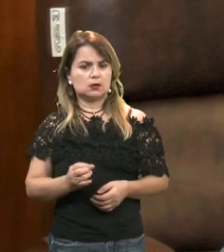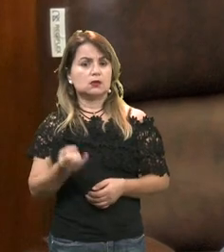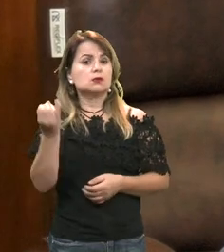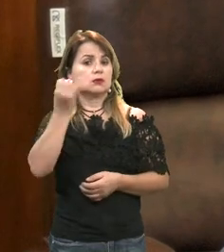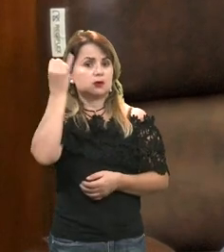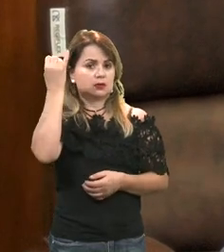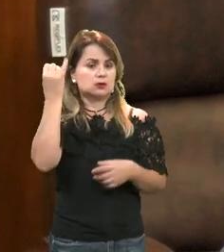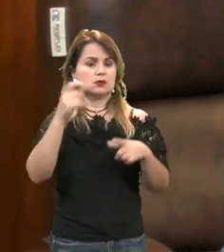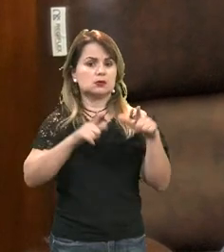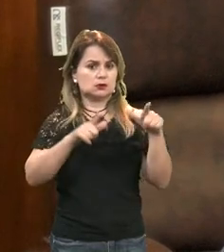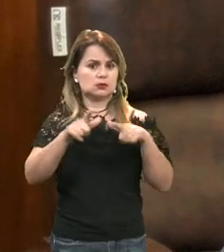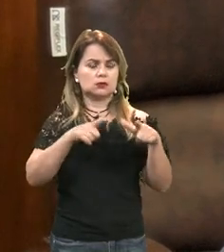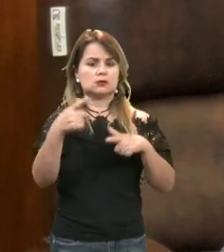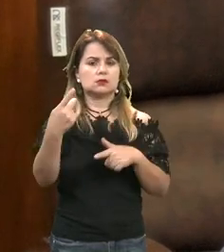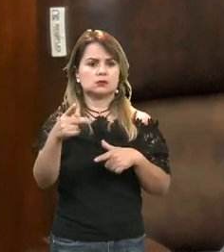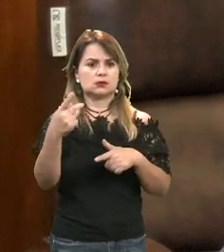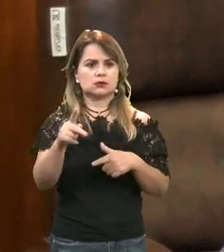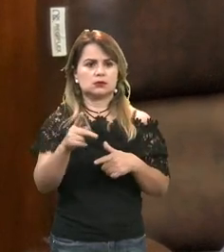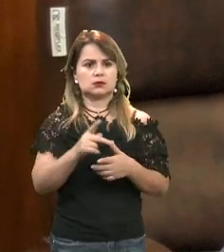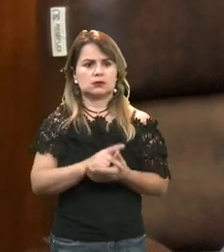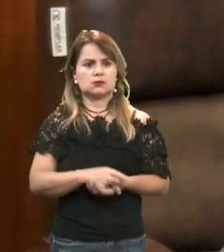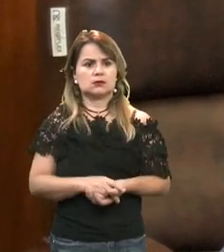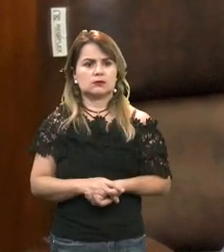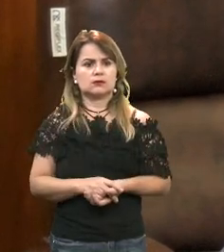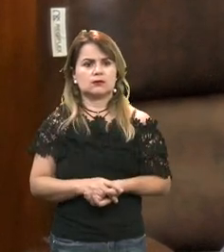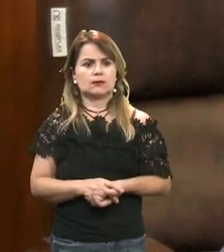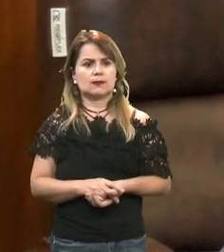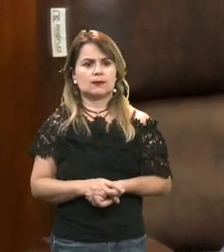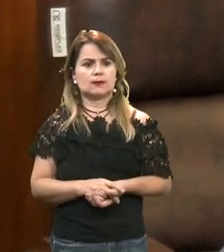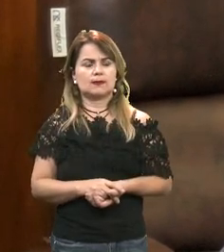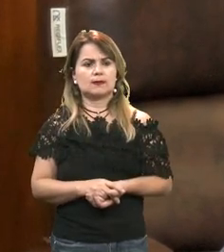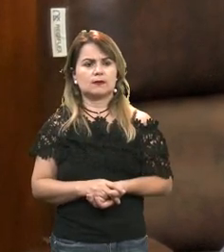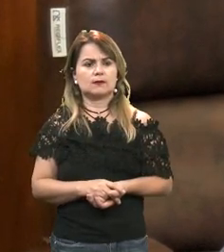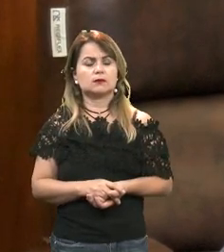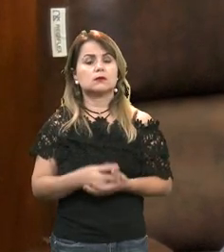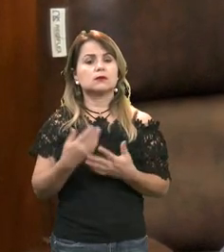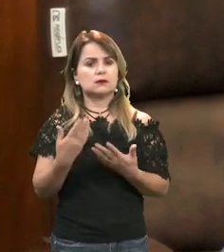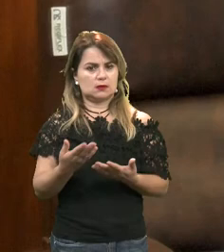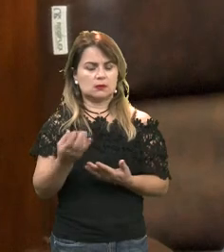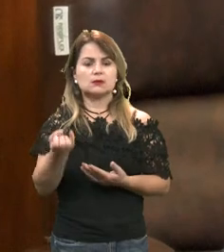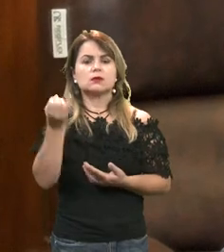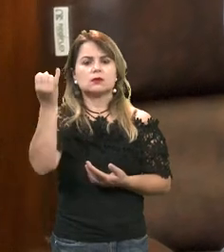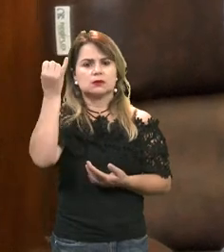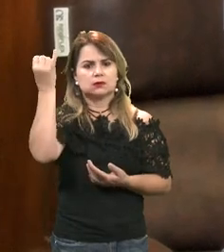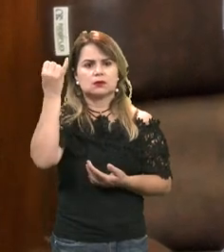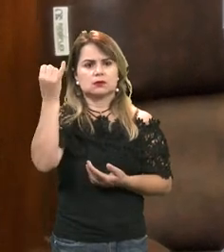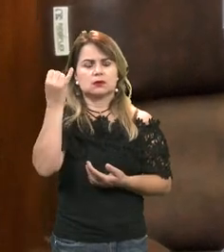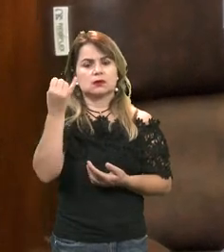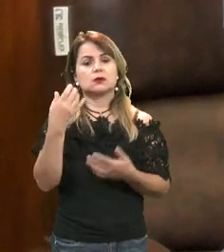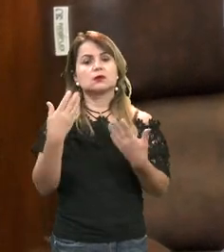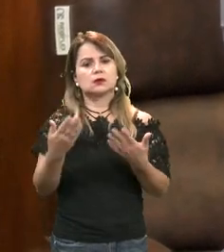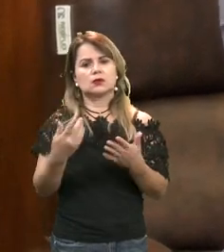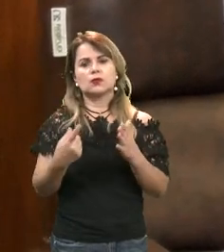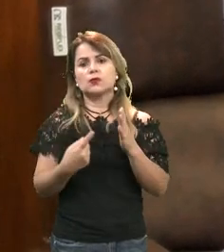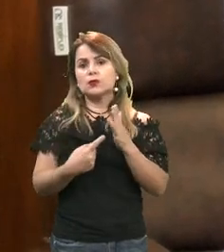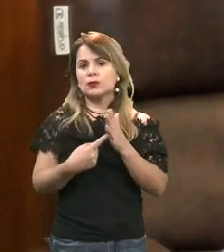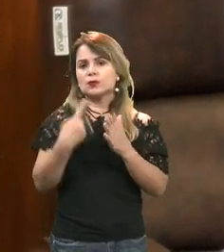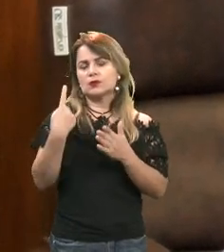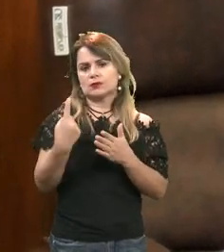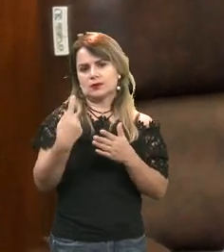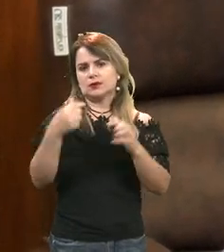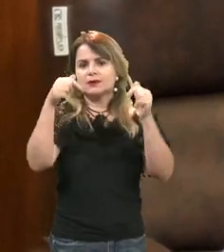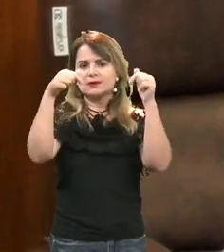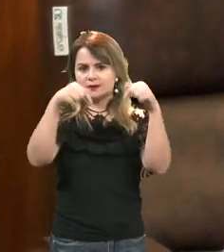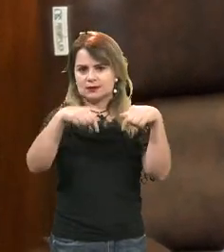fazendo. Enfim, esse já seria um caminho interessante. Agora, o pioneirismo que foi oferecido